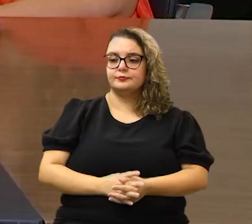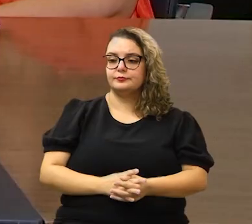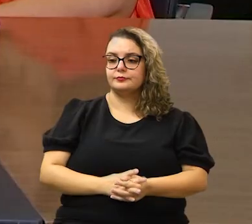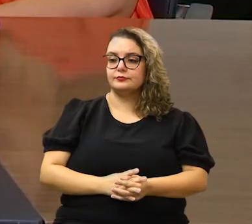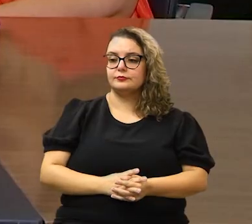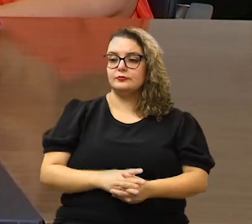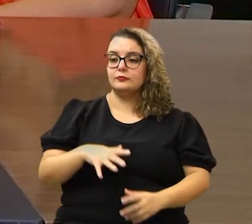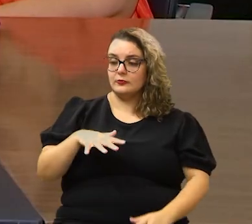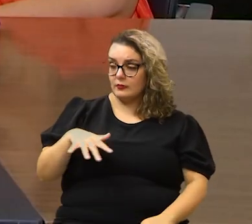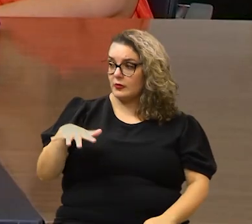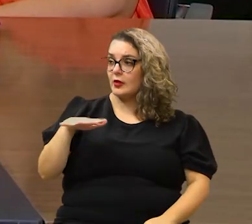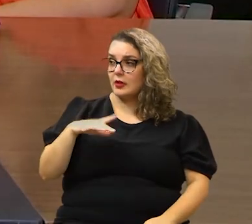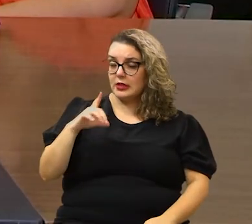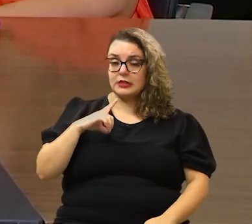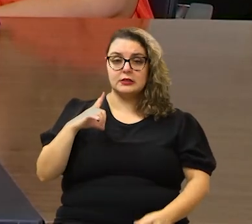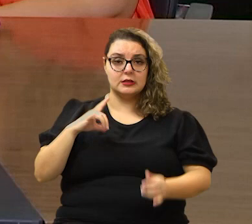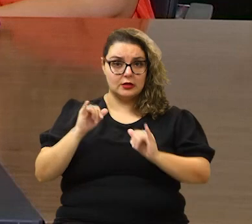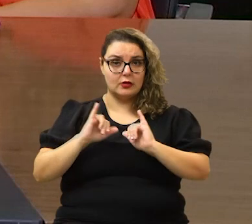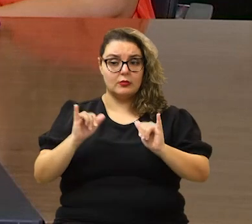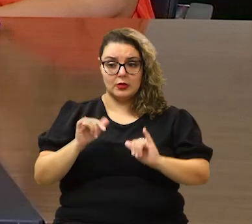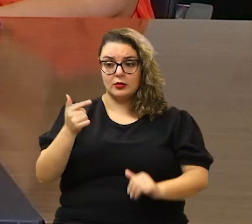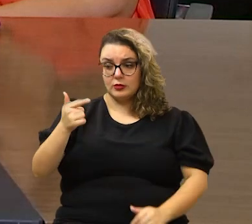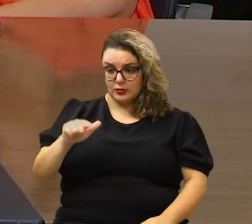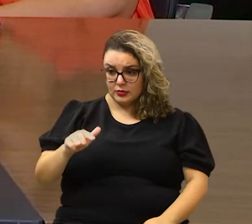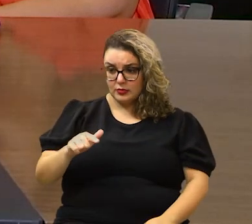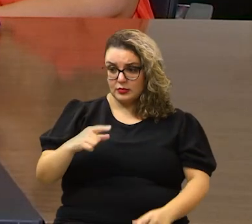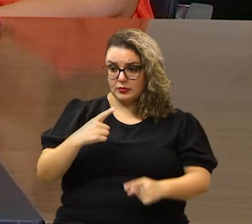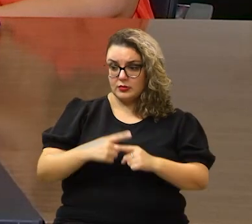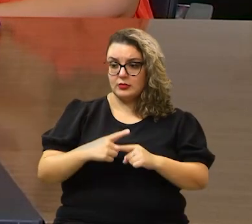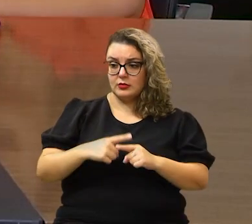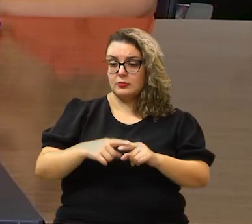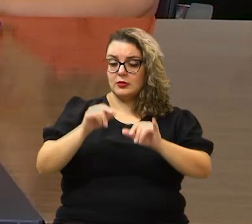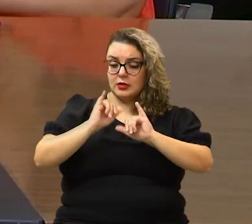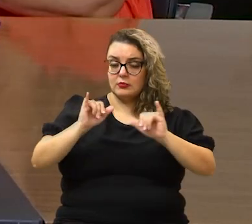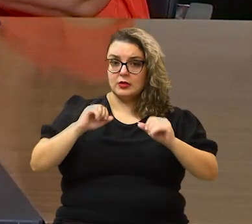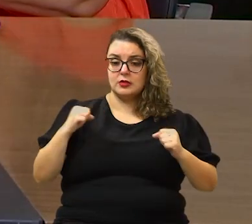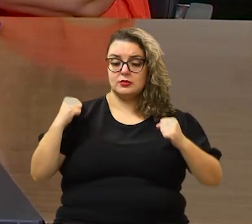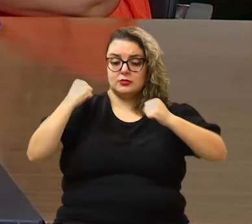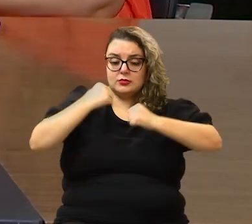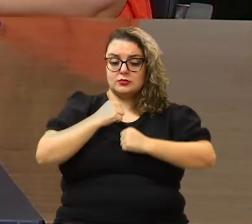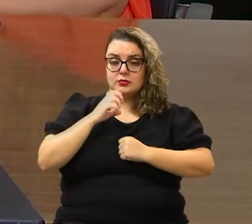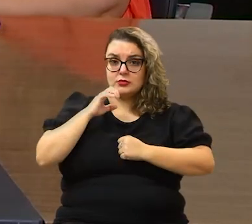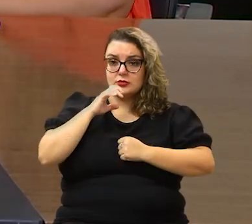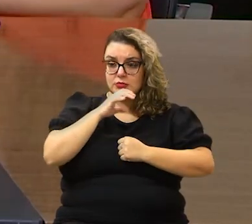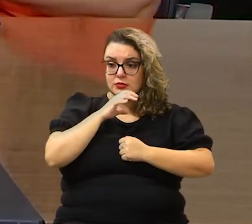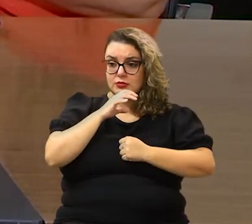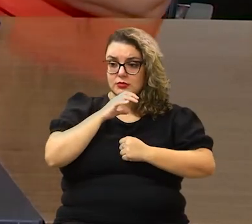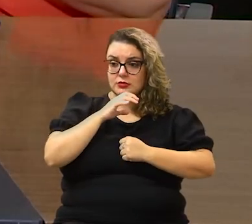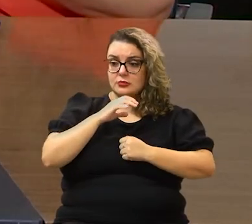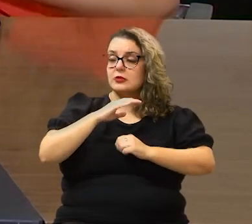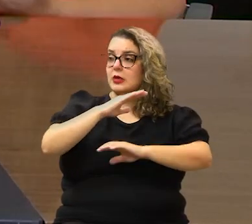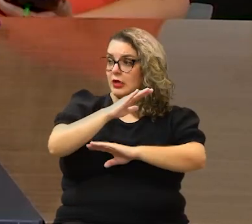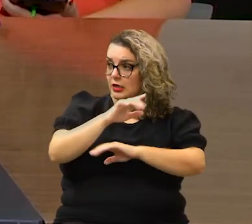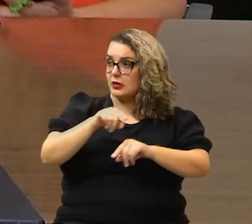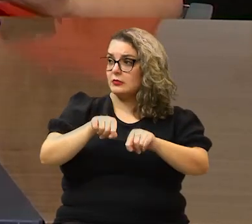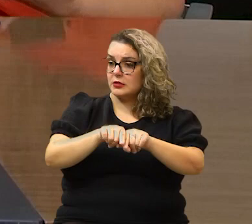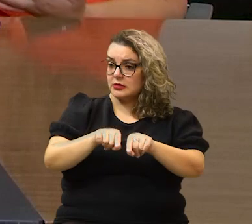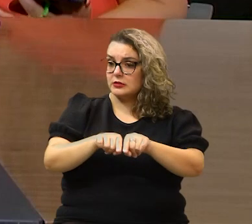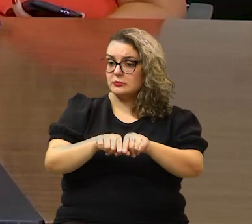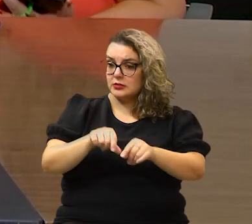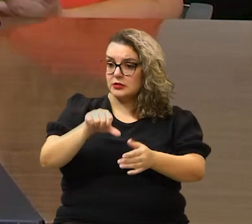momento. E por aqui a gente tem uma campanha que continua, porque a campanha do agasalho, a